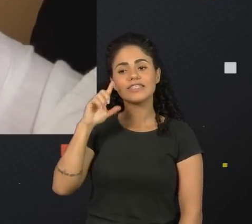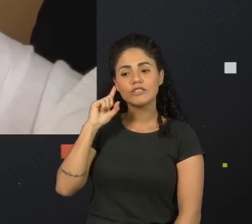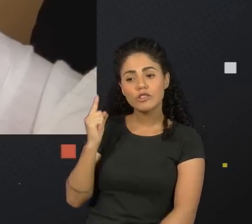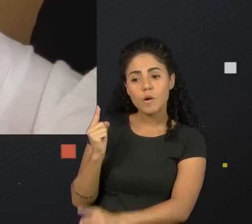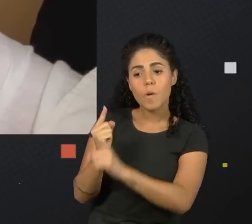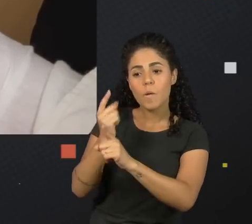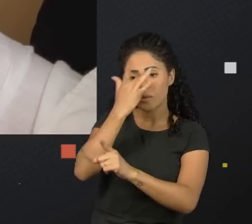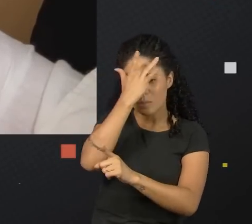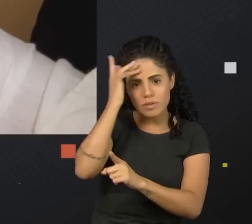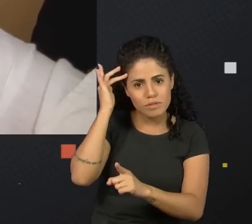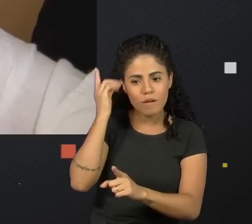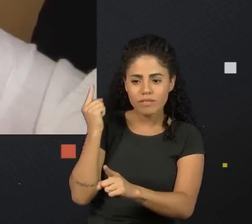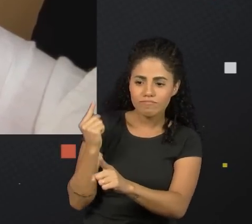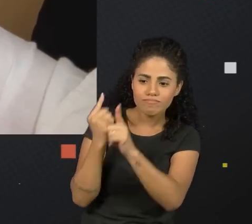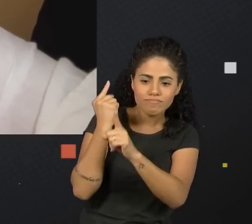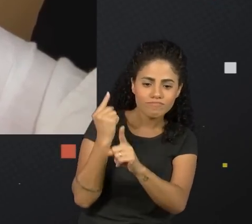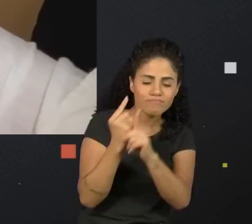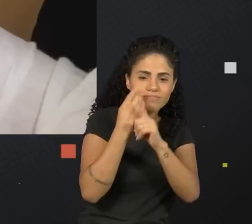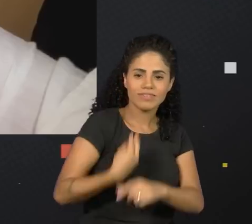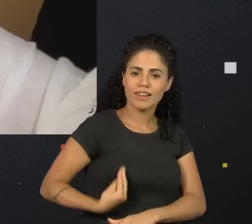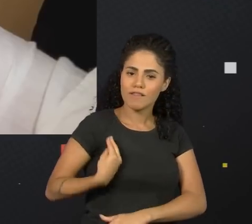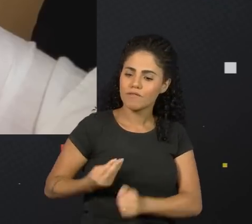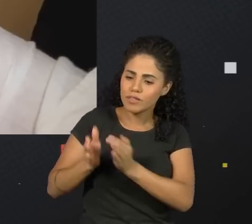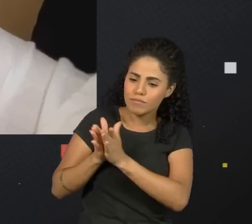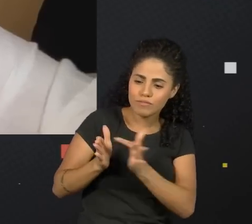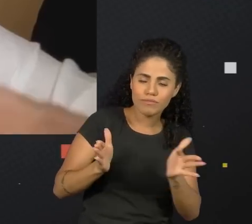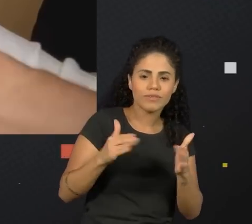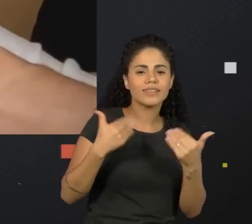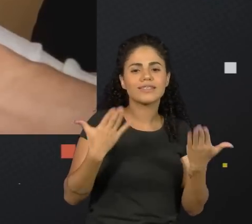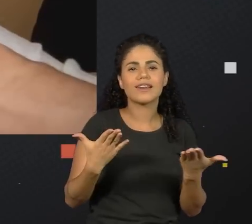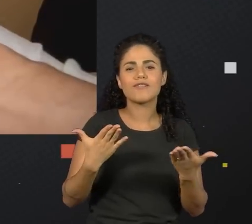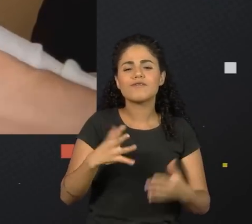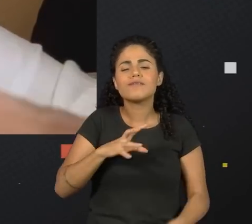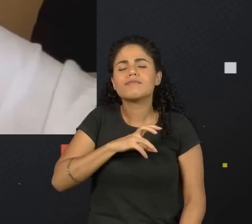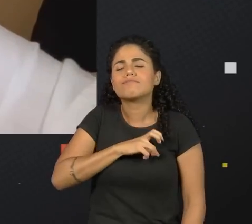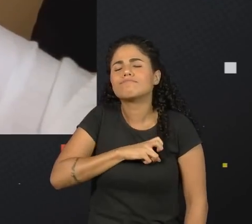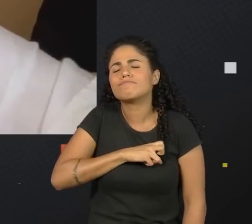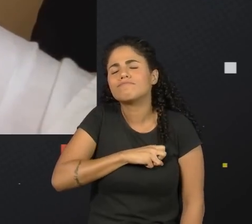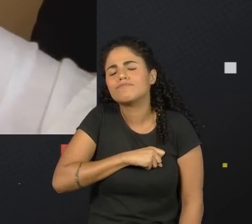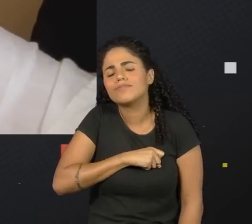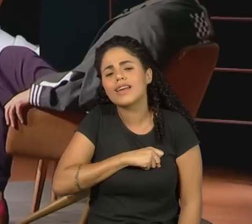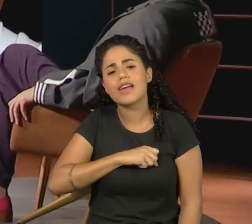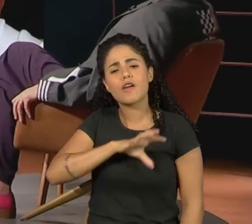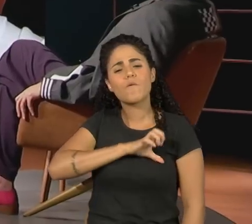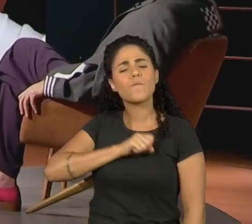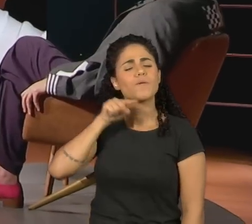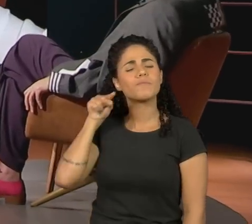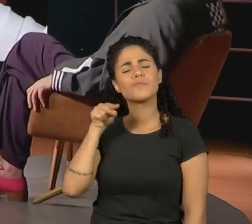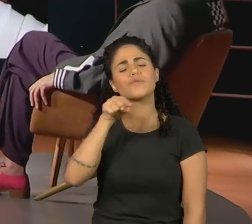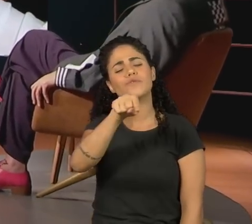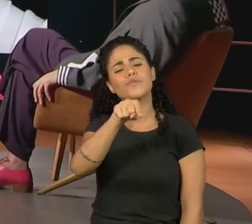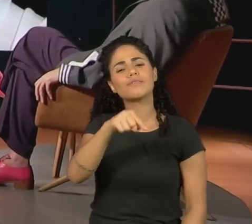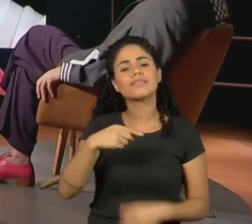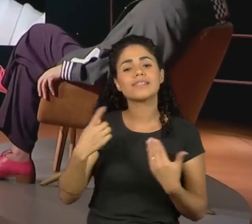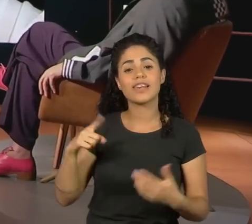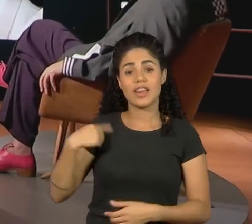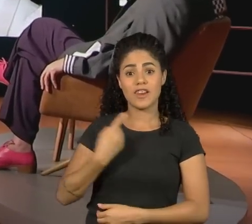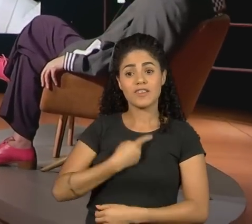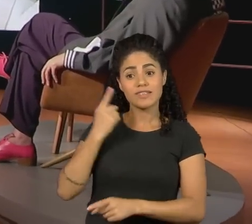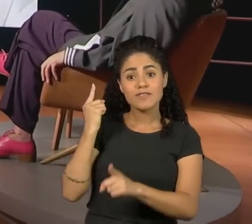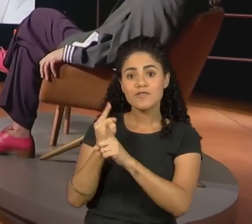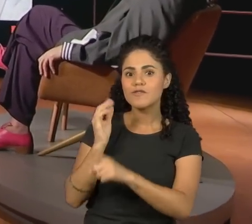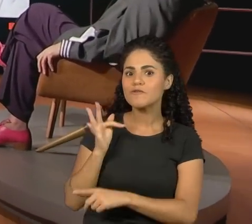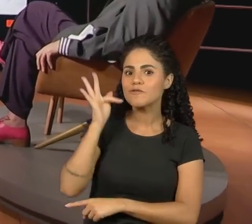encontros tão especiais. Então, meu amor Fajala, te amo e espero que a gente se veja